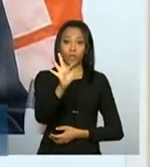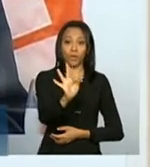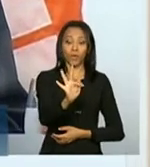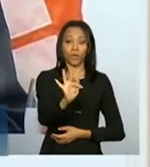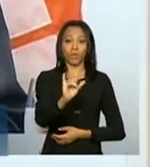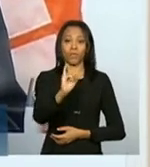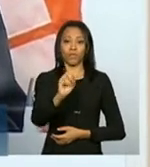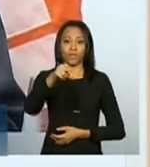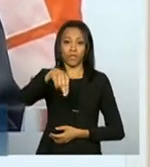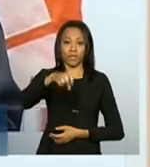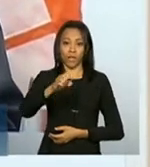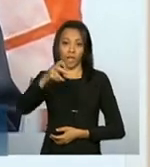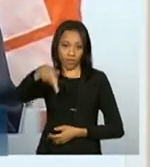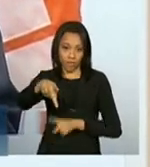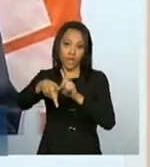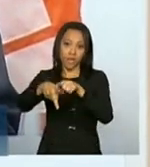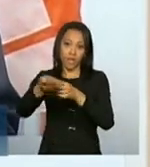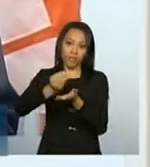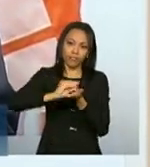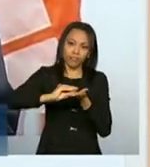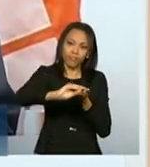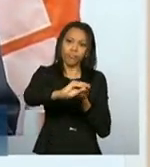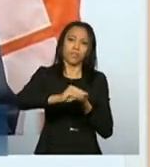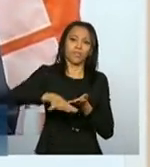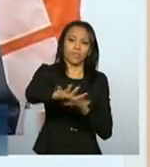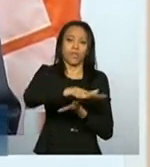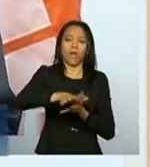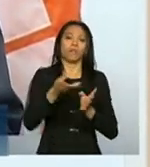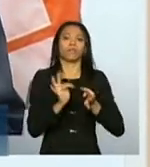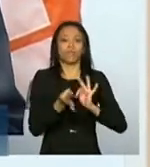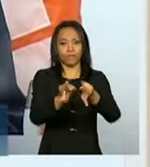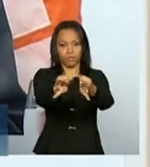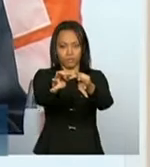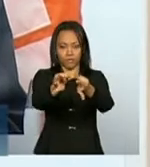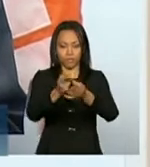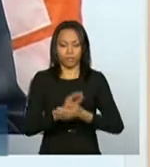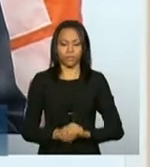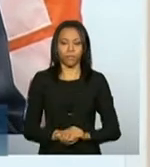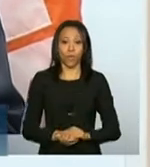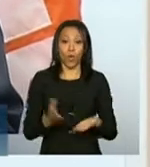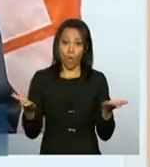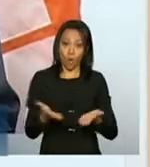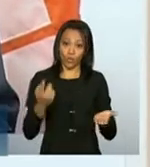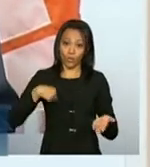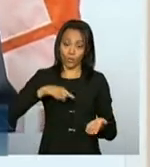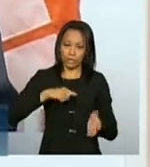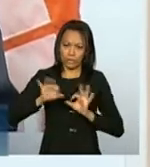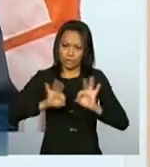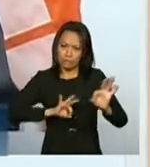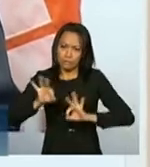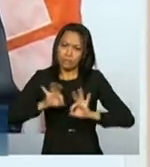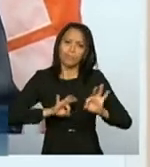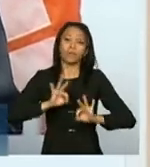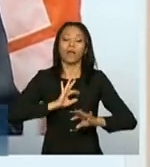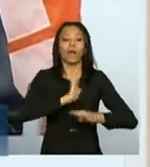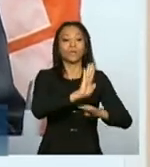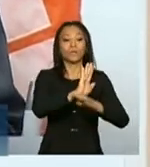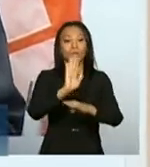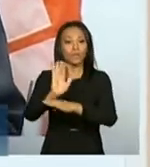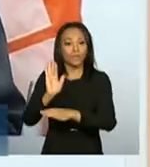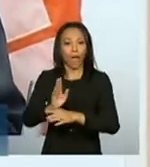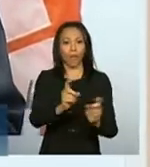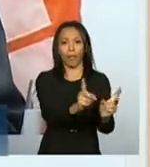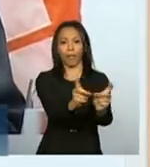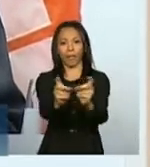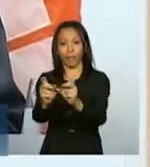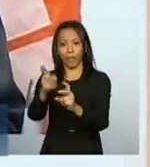no financiamento desse desenvolvimento tecnológico. Estamos hoje preparados para atender o mercado interno e externo